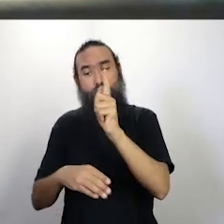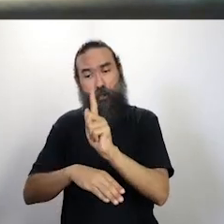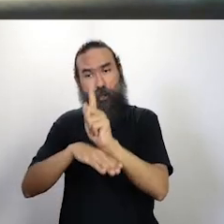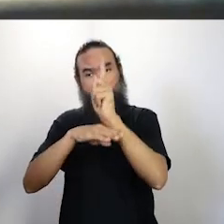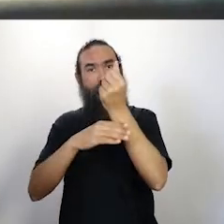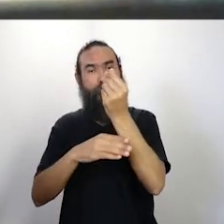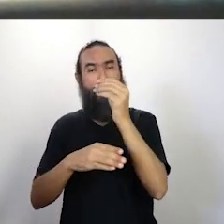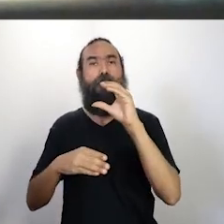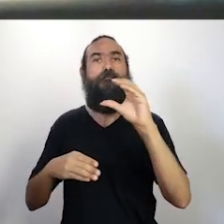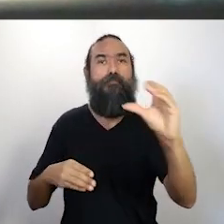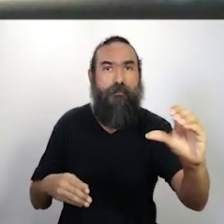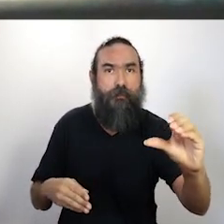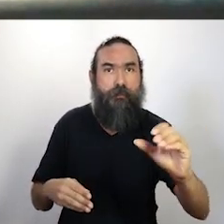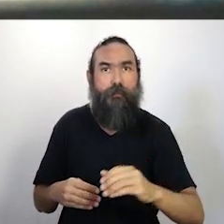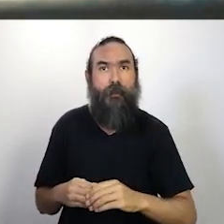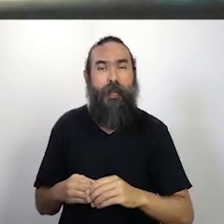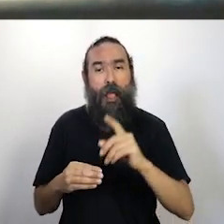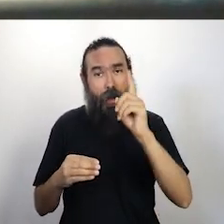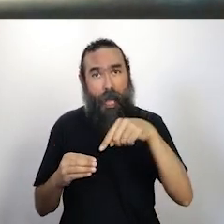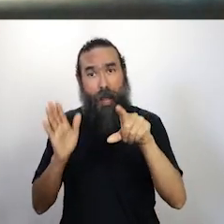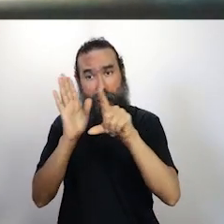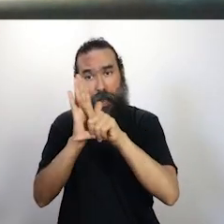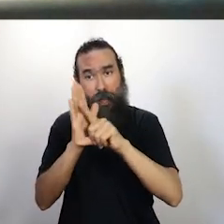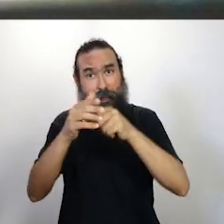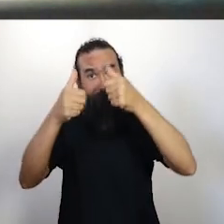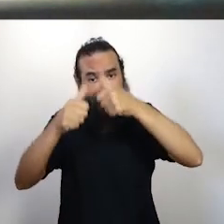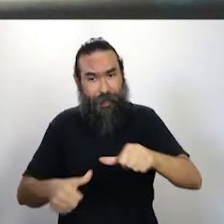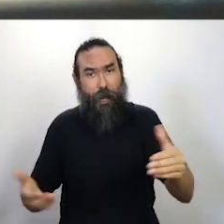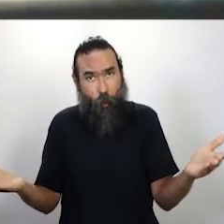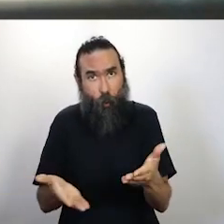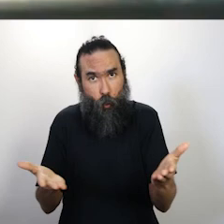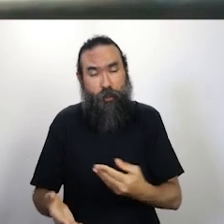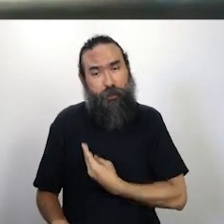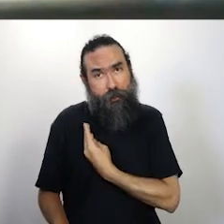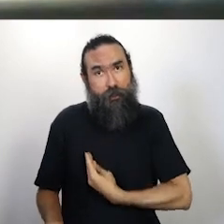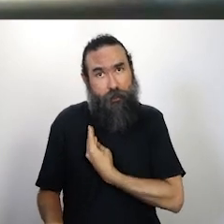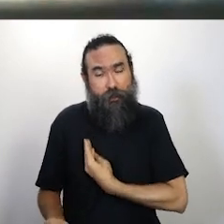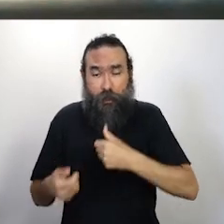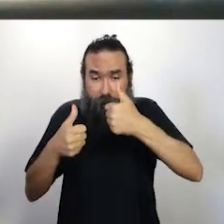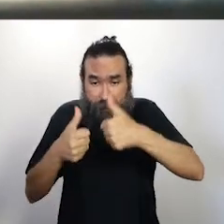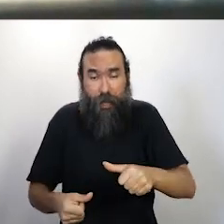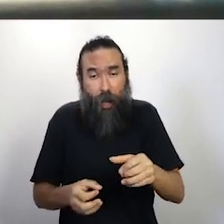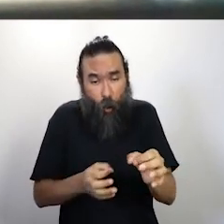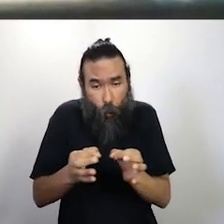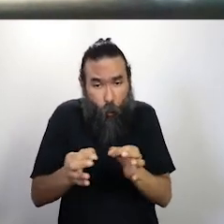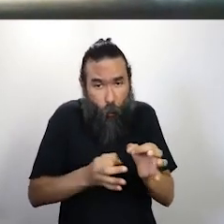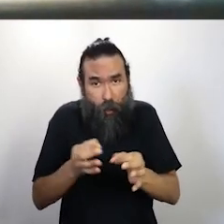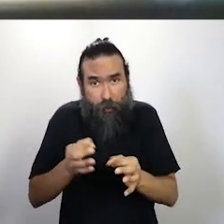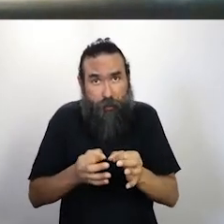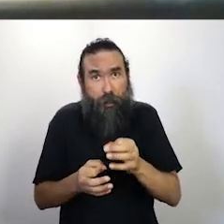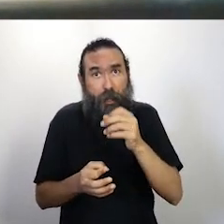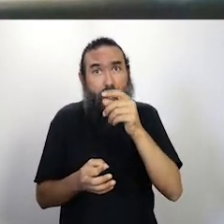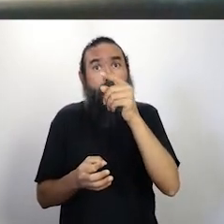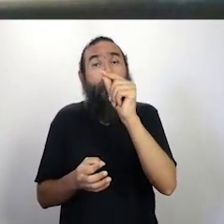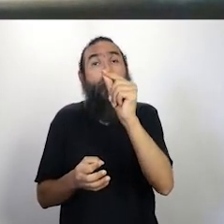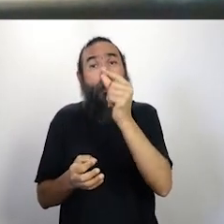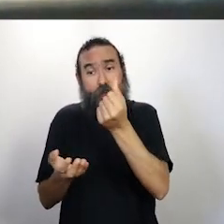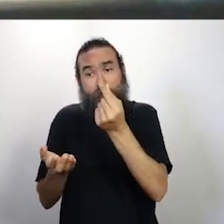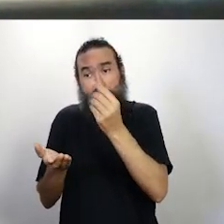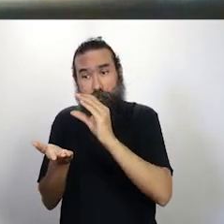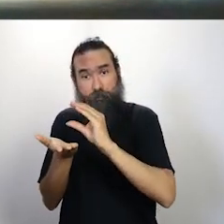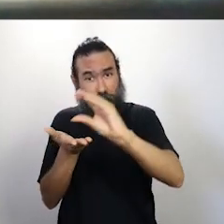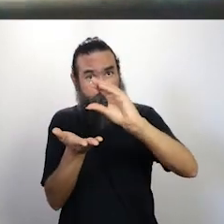pontos de cultura é uma lei vigente que deve ser usada na regulamentação quando você for tratar especificamente do repasse aos pontos de cultura